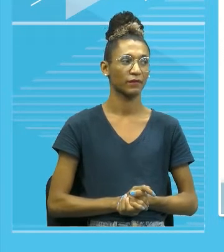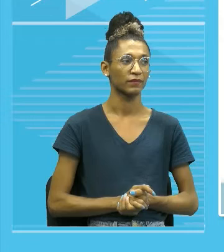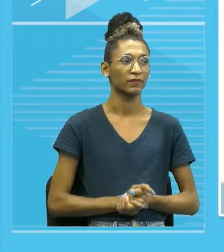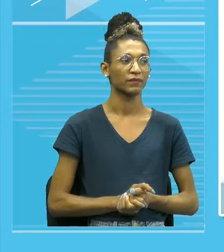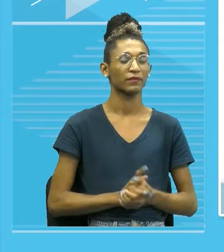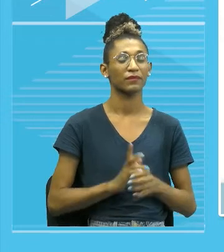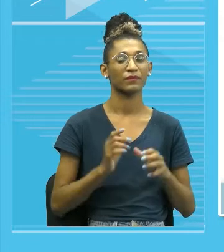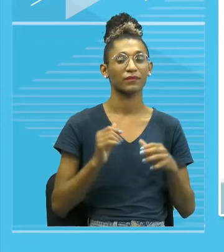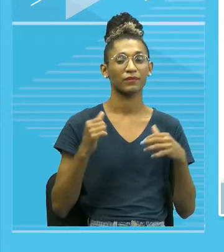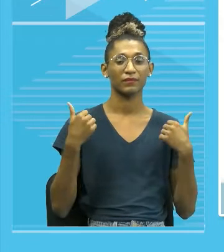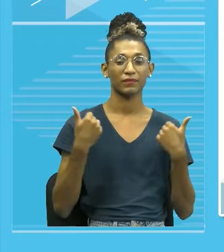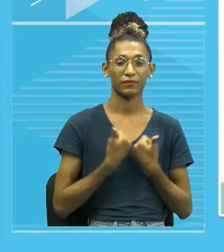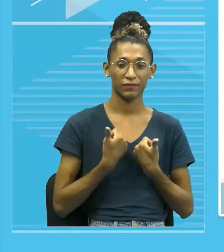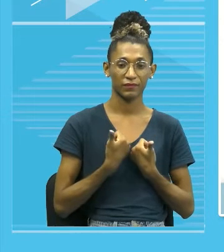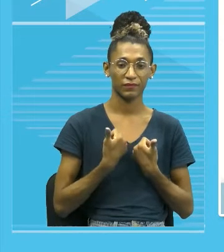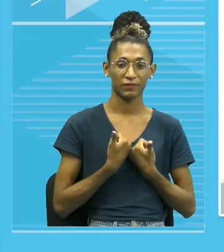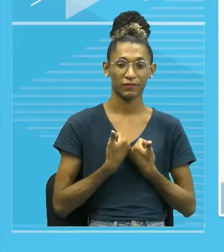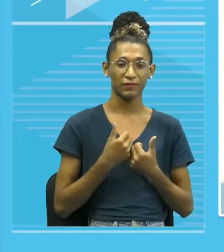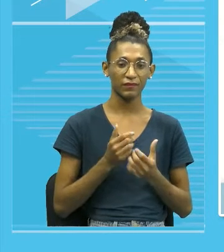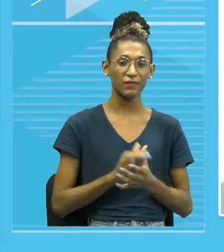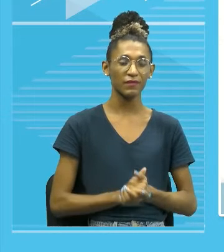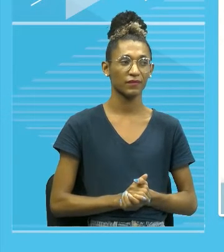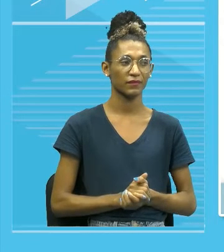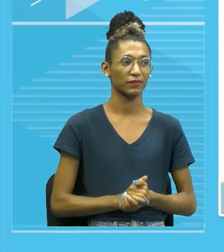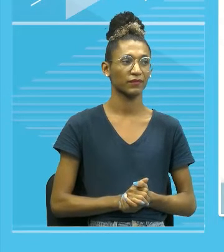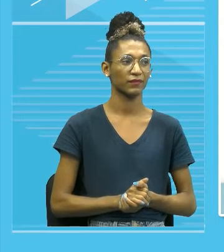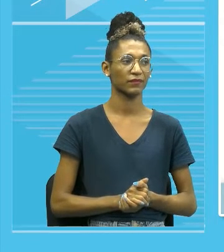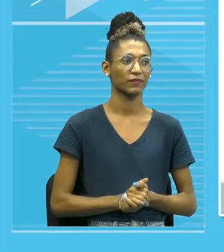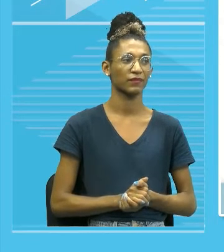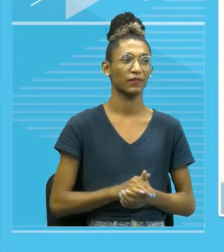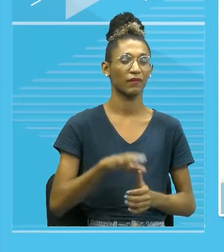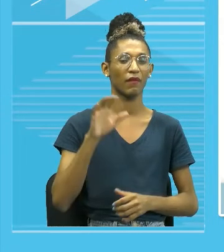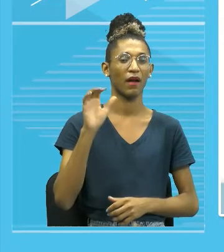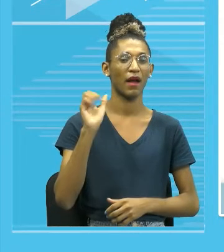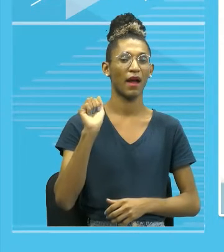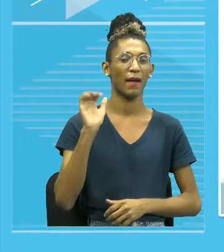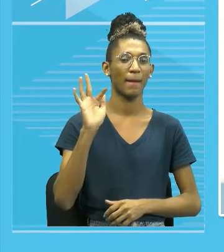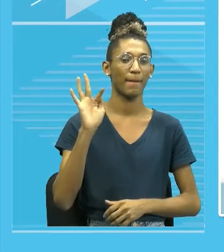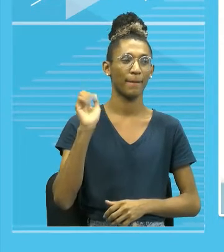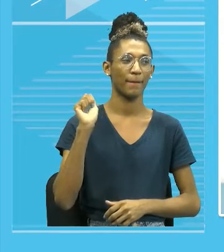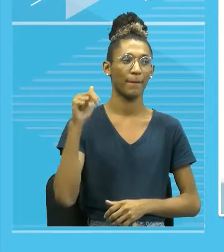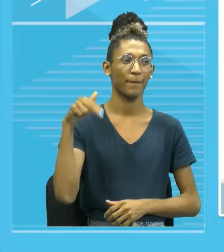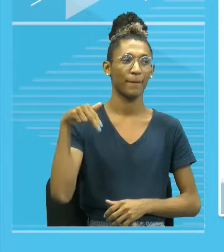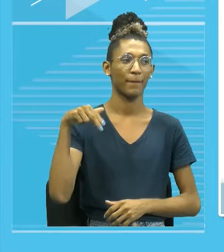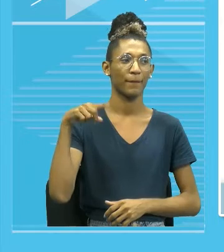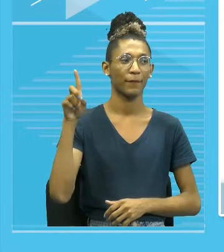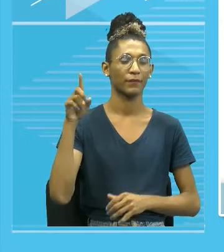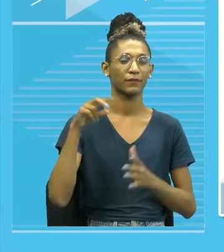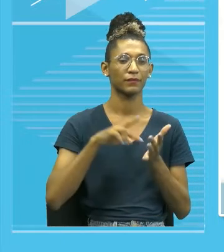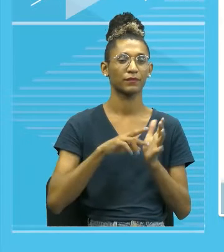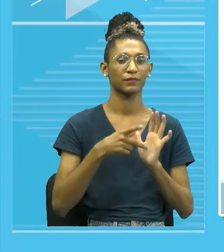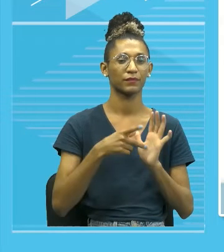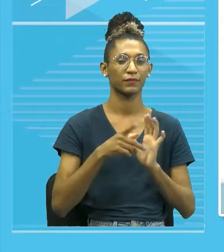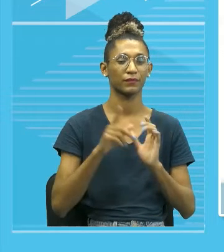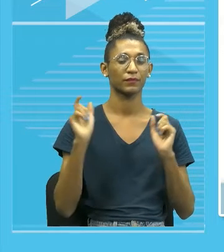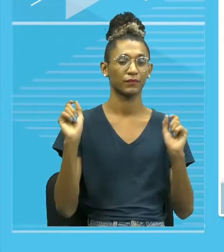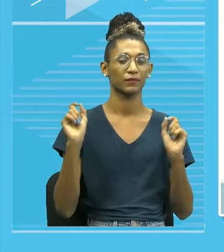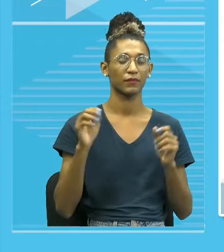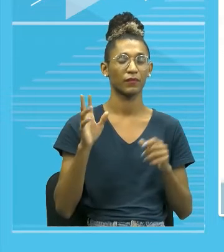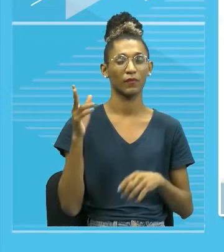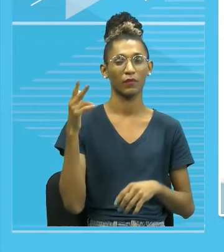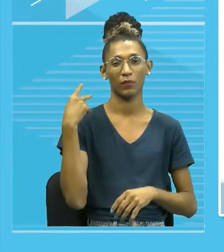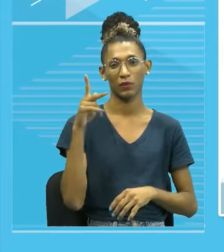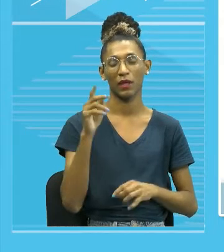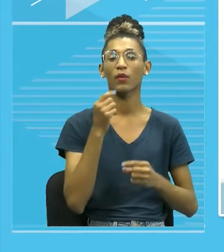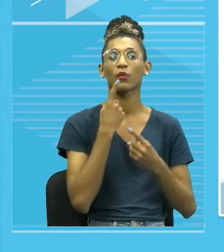ah pronto em seu AFAM o que que é a fã em sua fã no seu